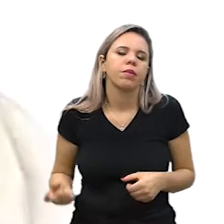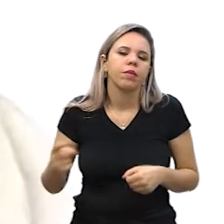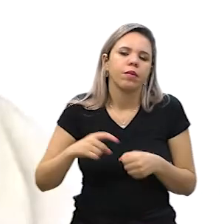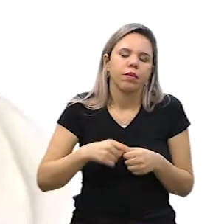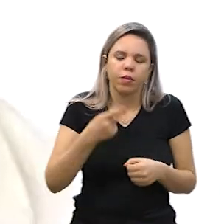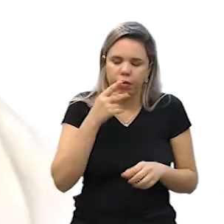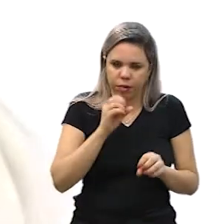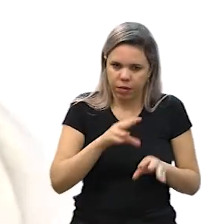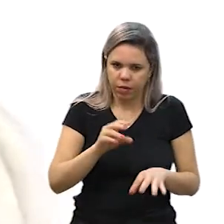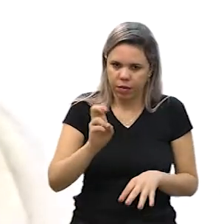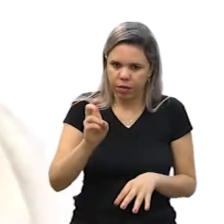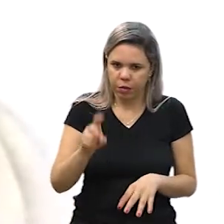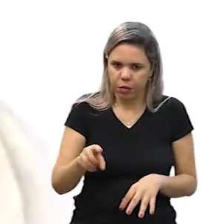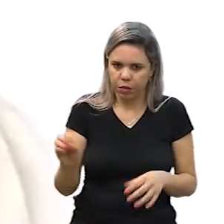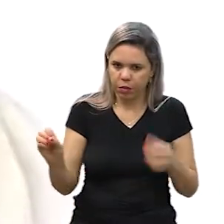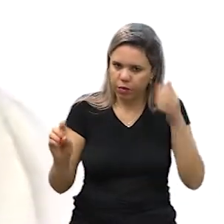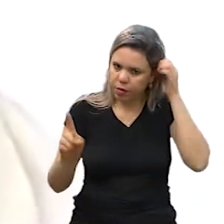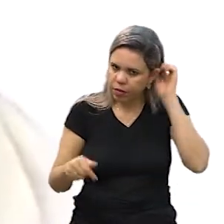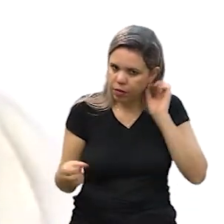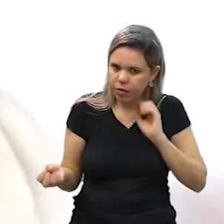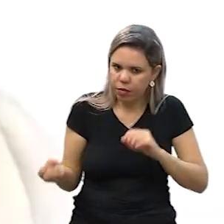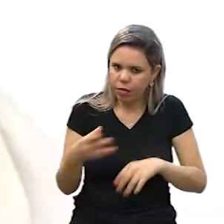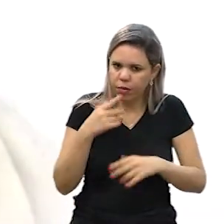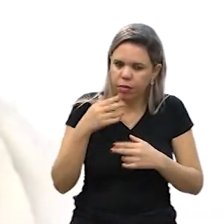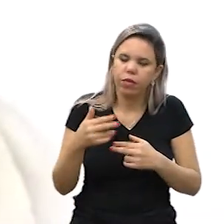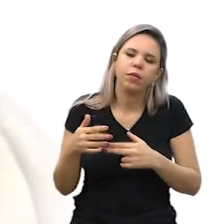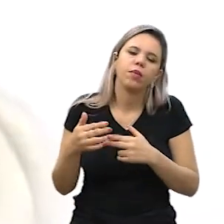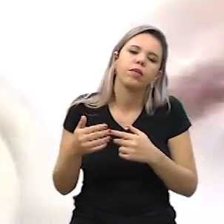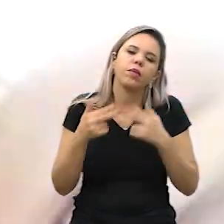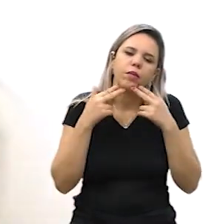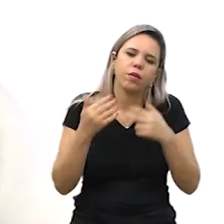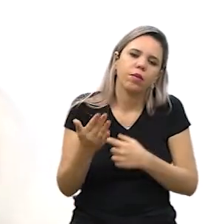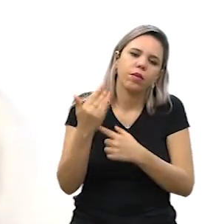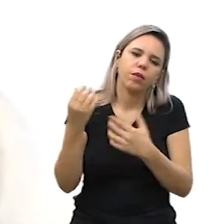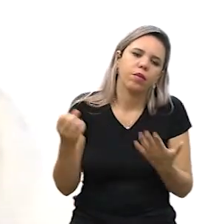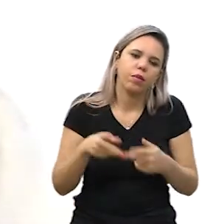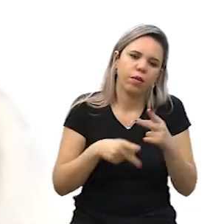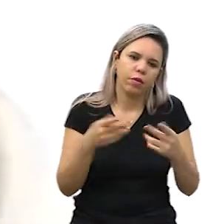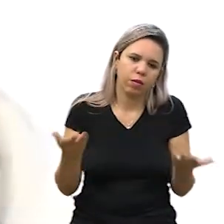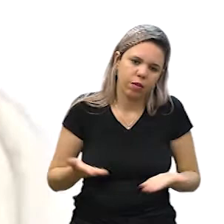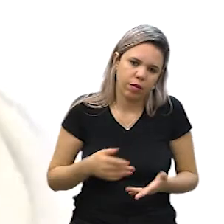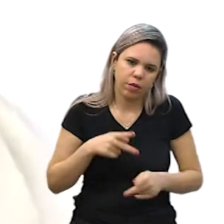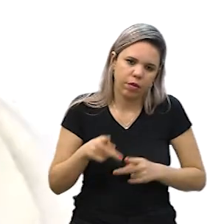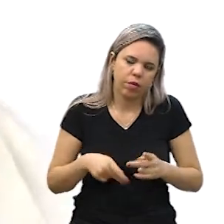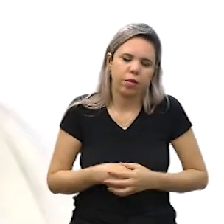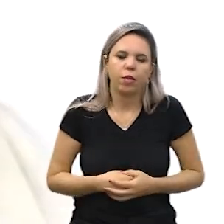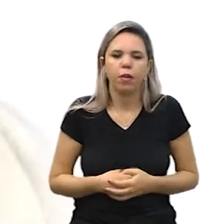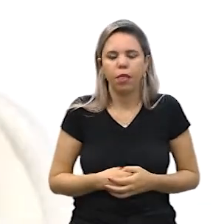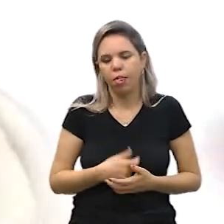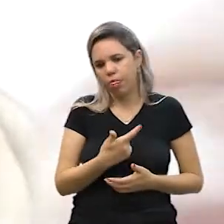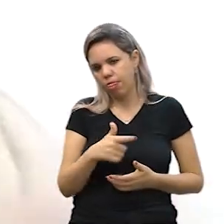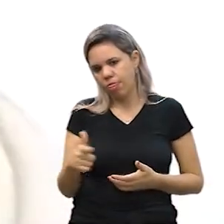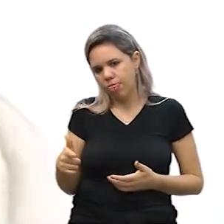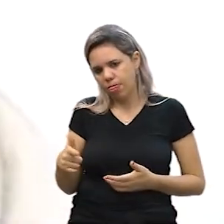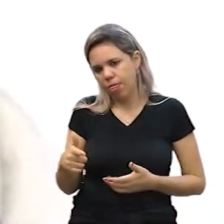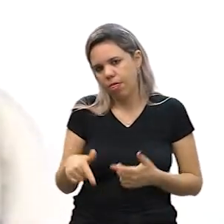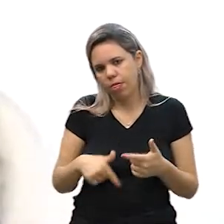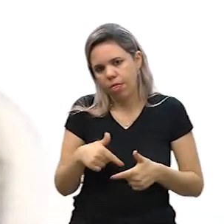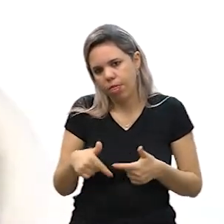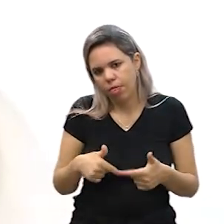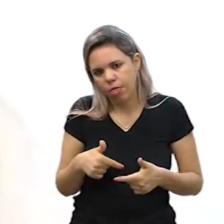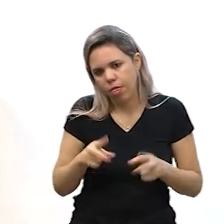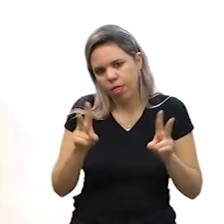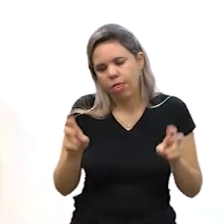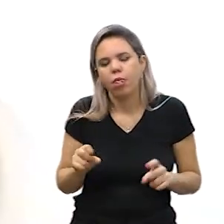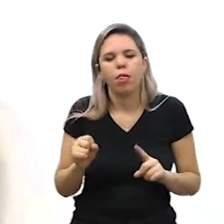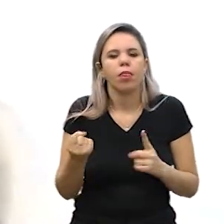dizer, a educação 5.0, ela faz sentido para o que é esta geração de hoje. Não temos como não tratar essa